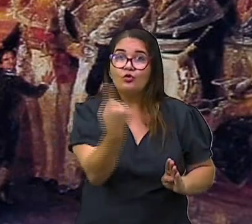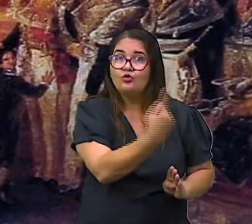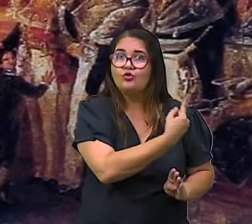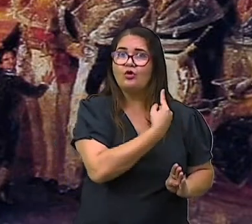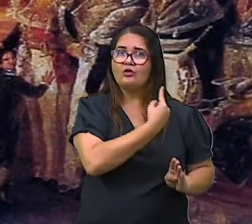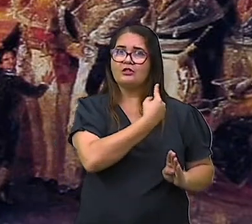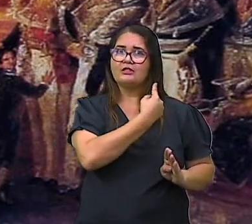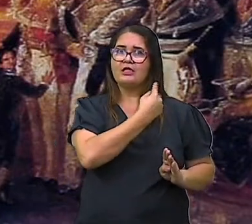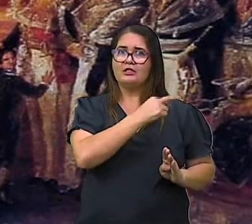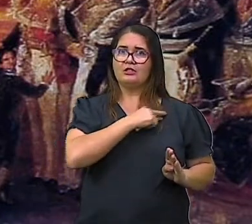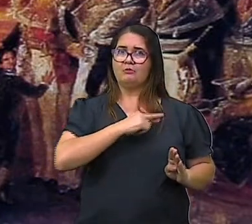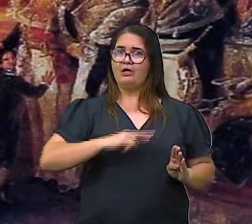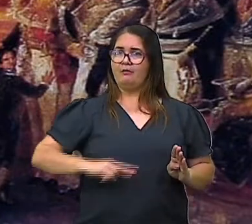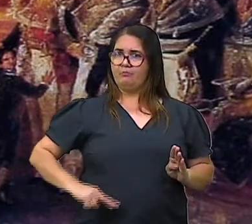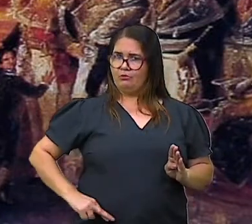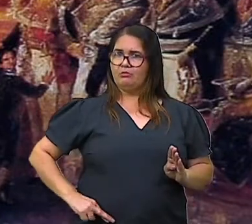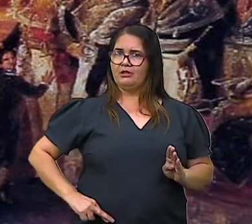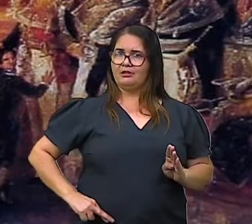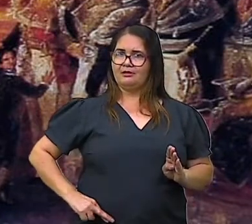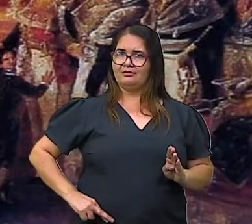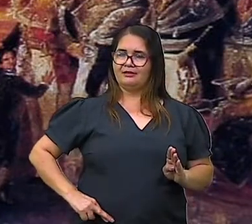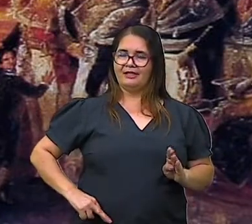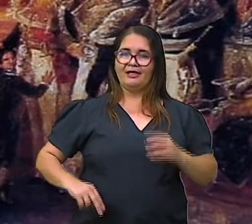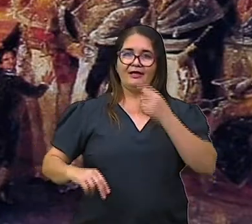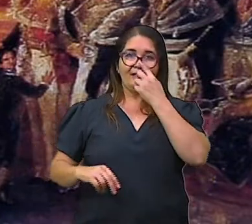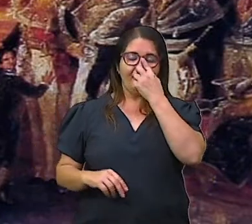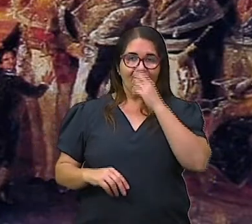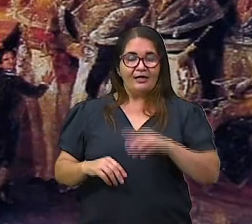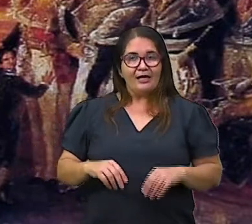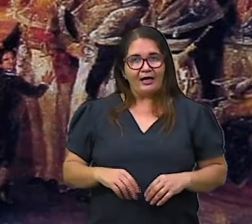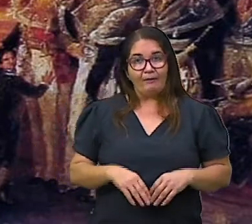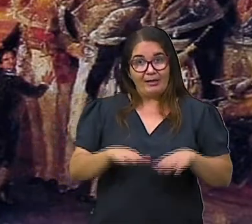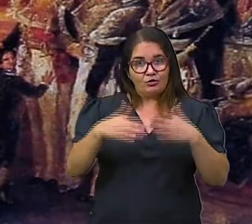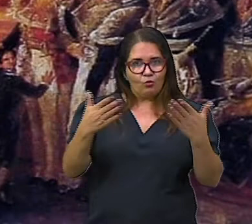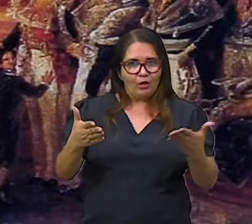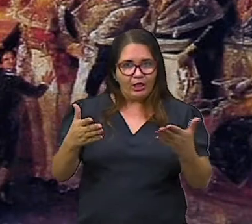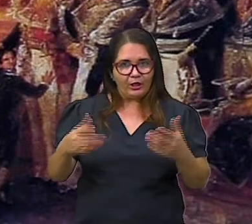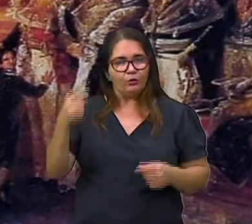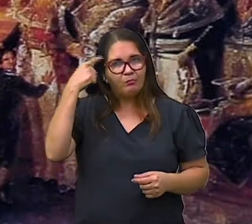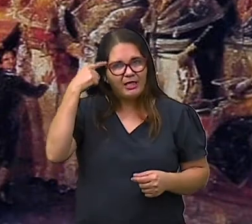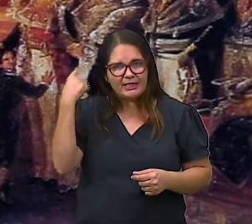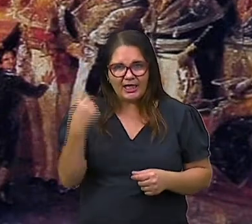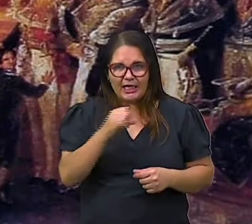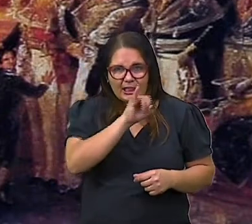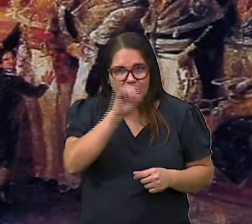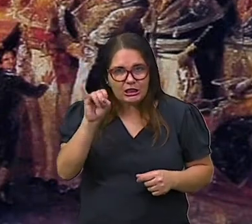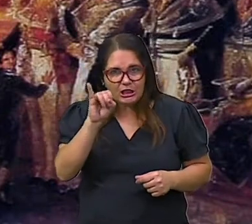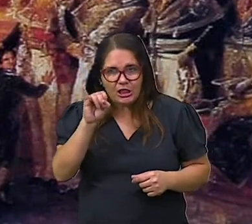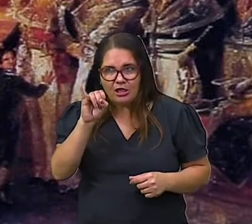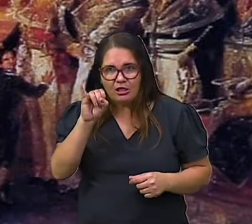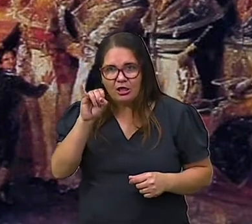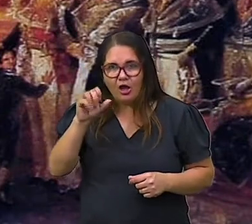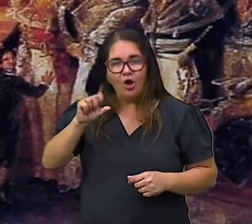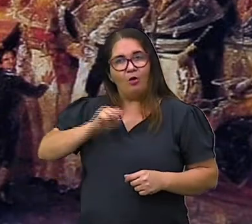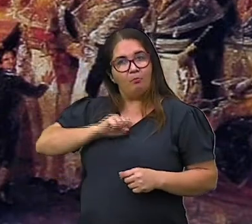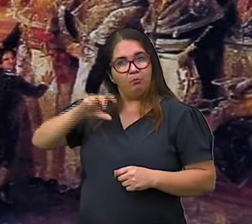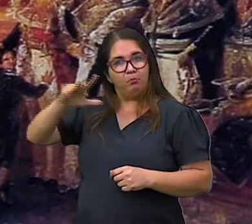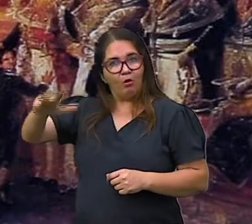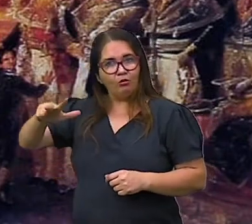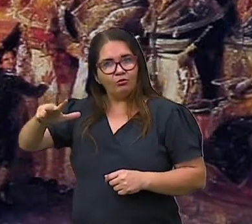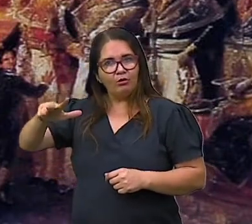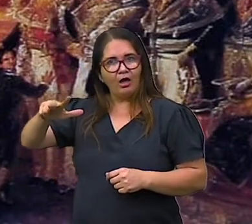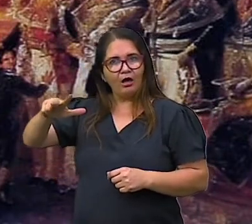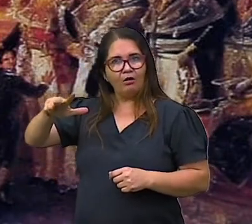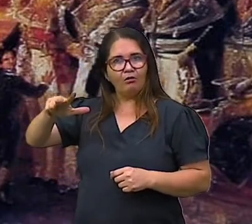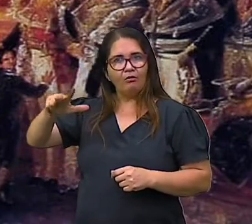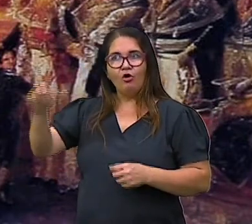pouco virá e falar assim, não, agora vocês pertencem novamente a Portugal. Portugal vai ditar todas